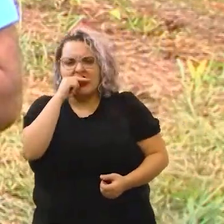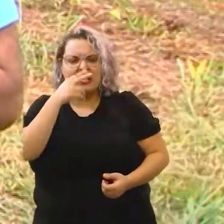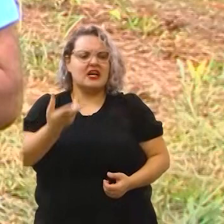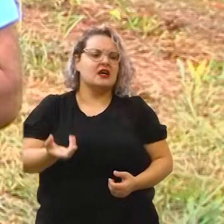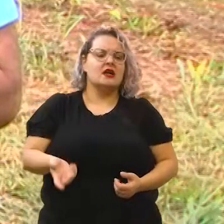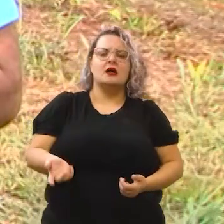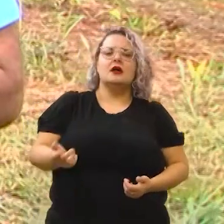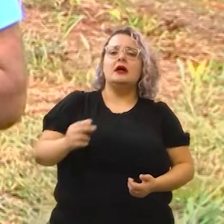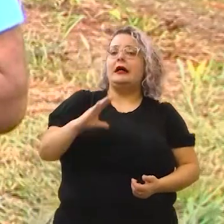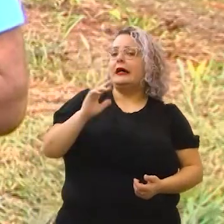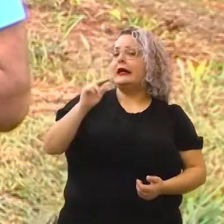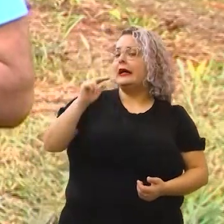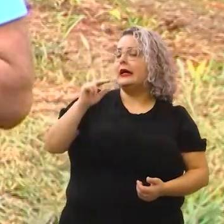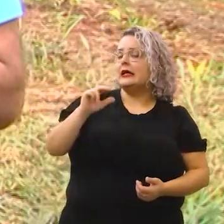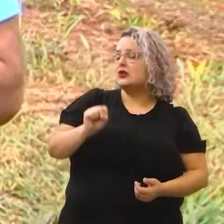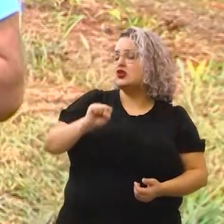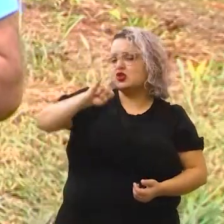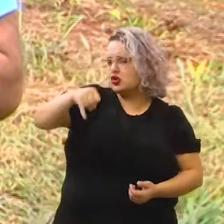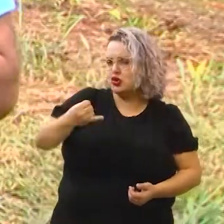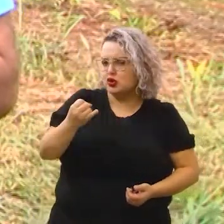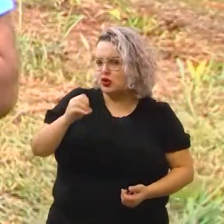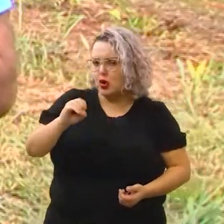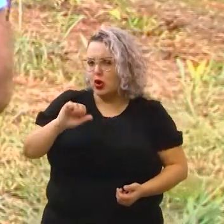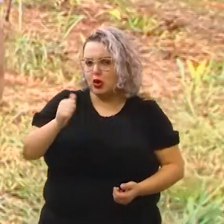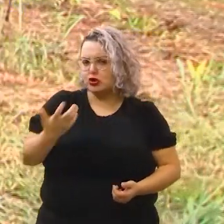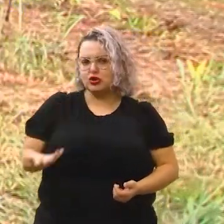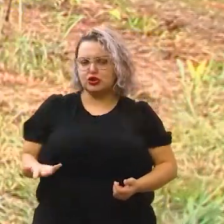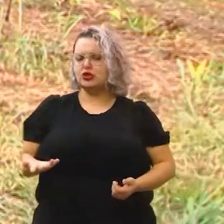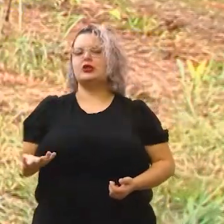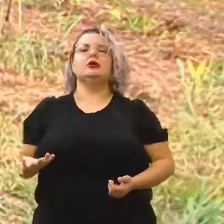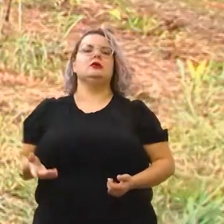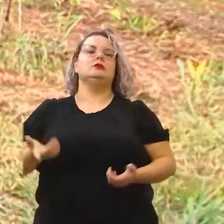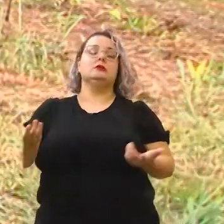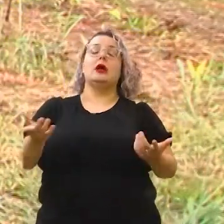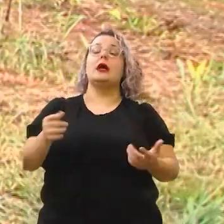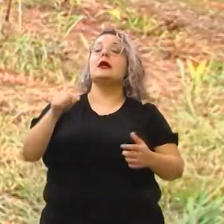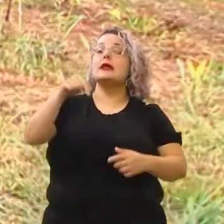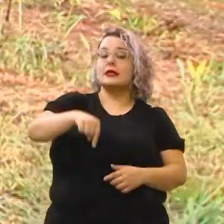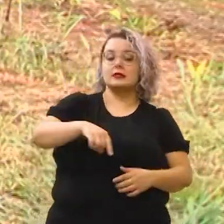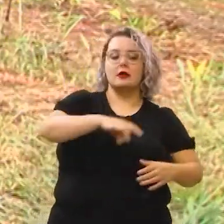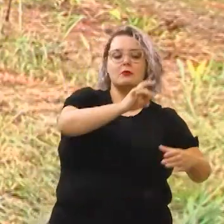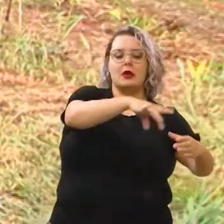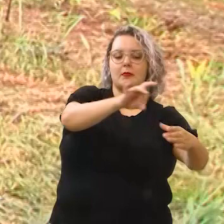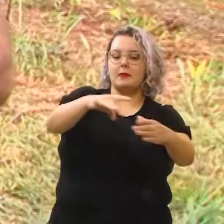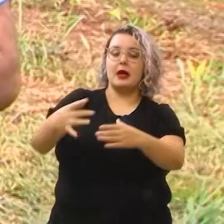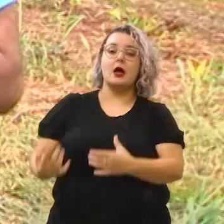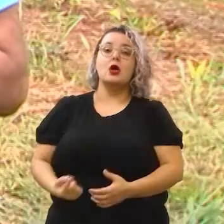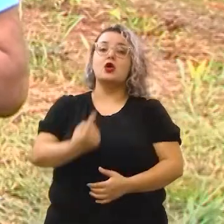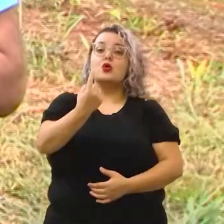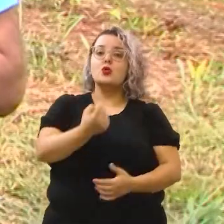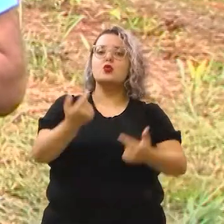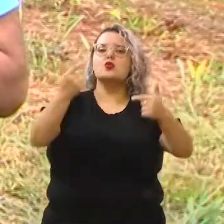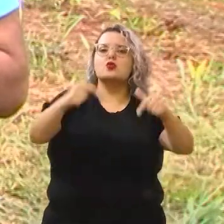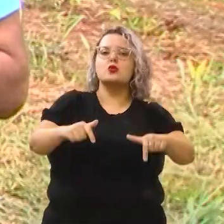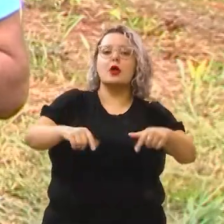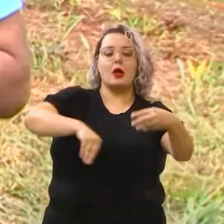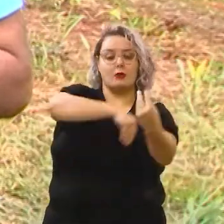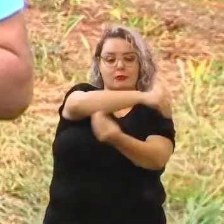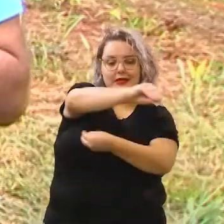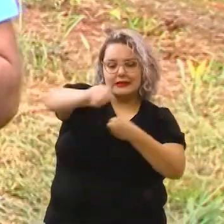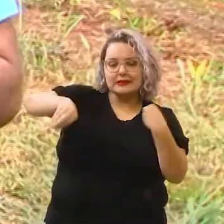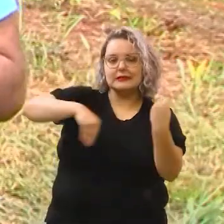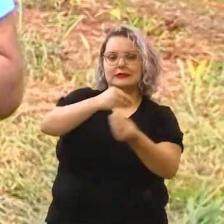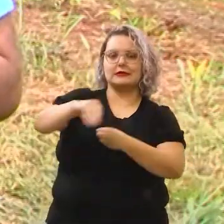outras variedades, né, os SAFs eles primam numa mesma área, num mesmo espaço,